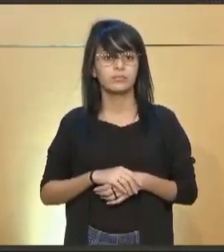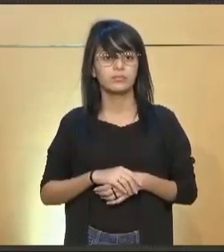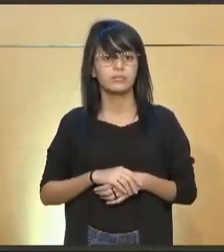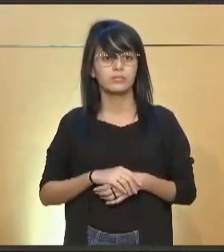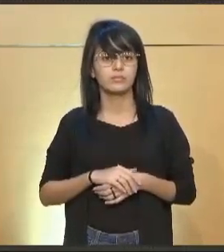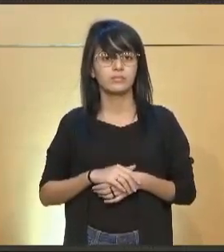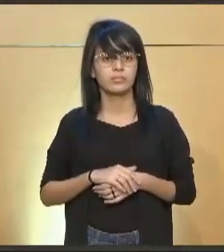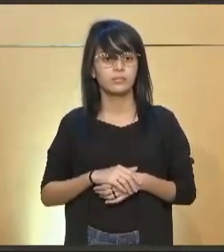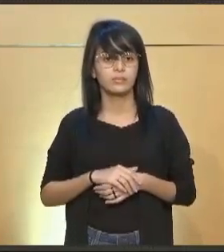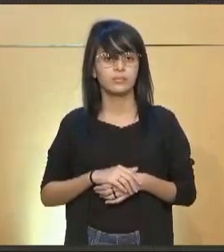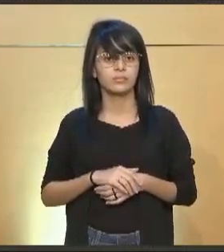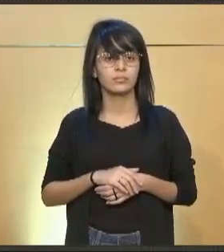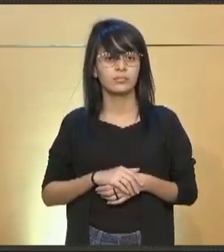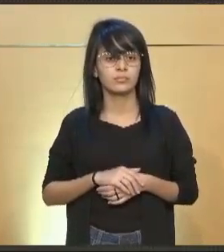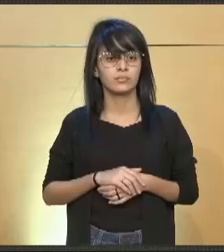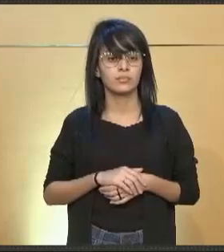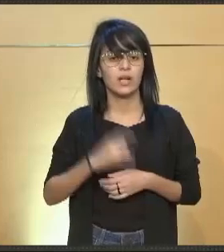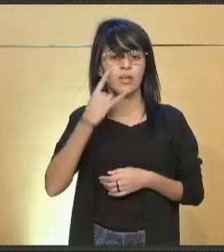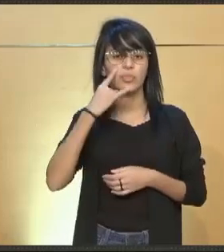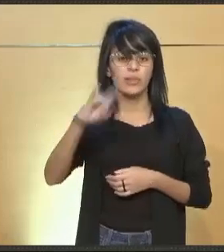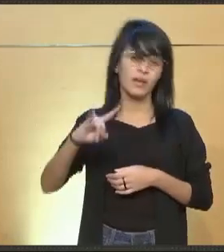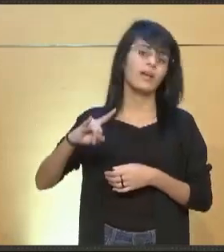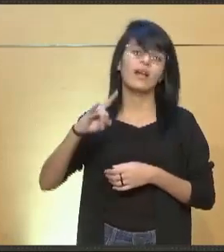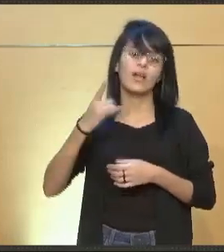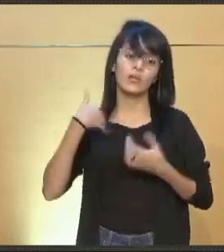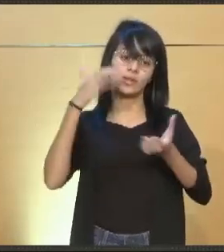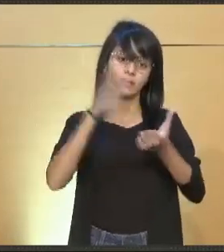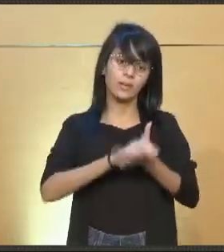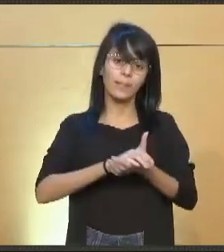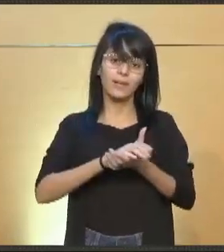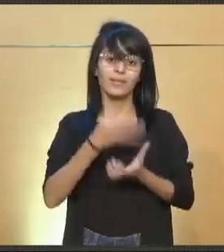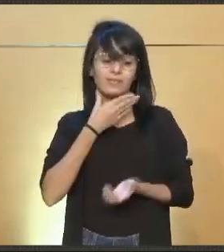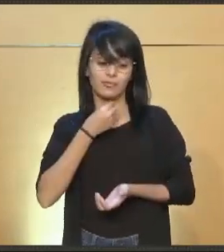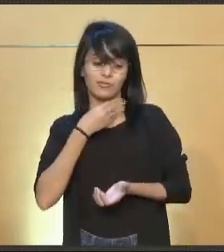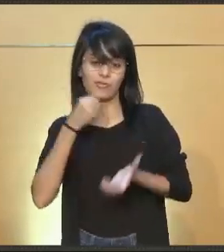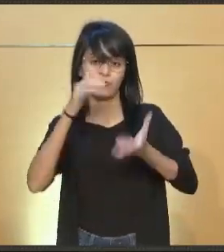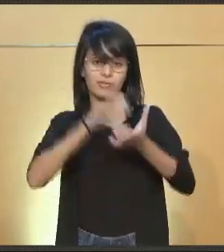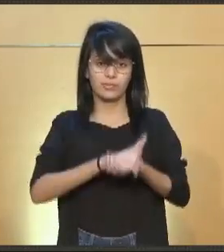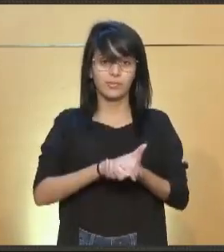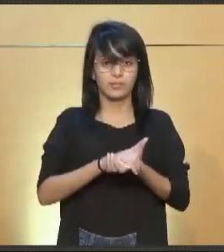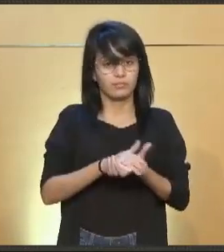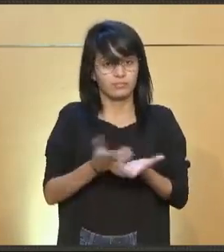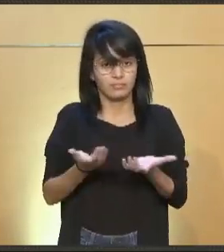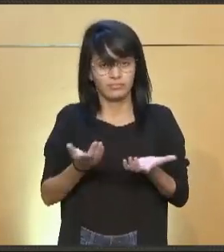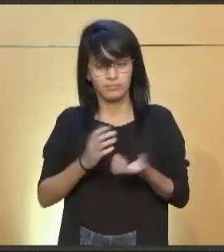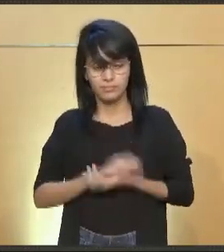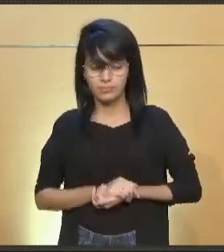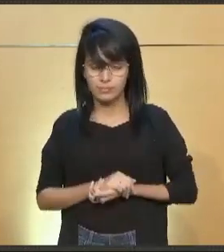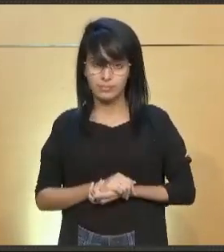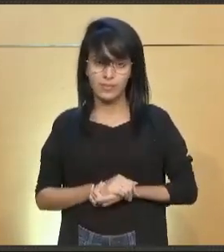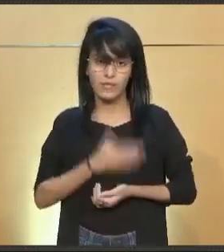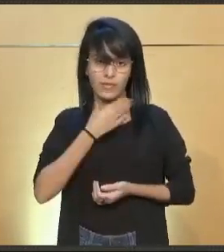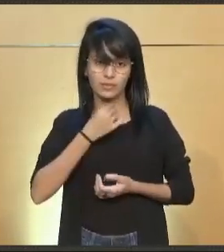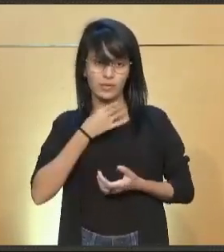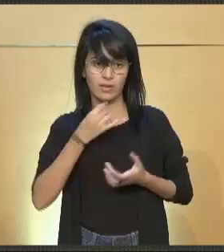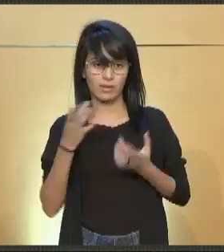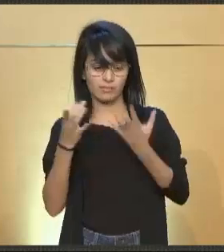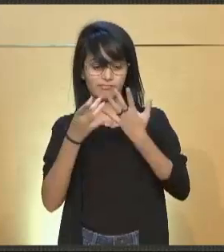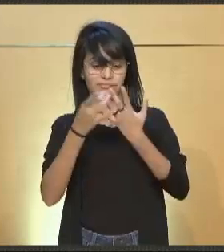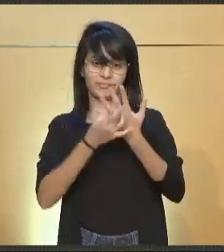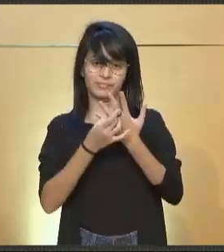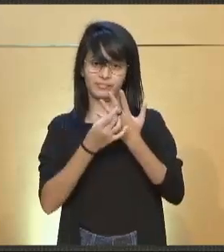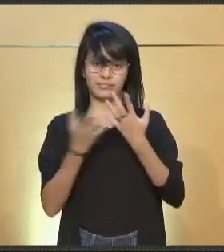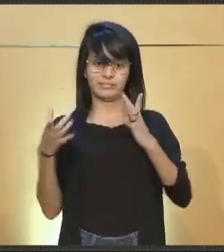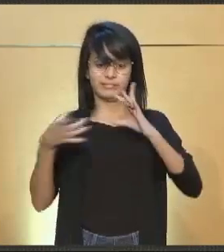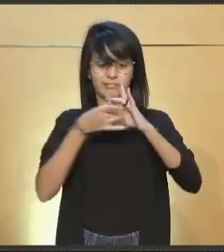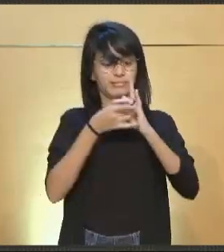é falsificação da bebida. Adulterar o casamento ou adultério no casamento seria a falsidade da aliança adquirida por meio